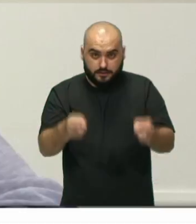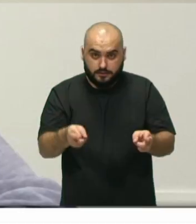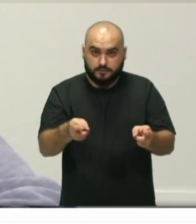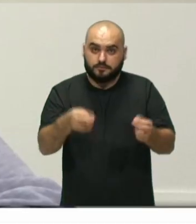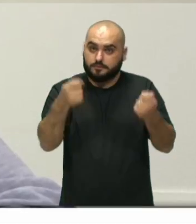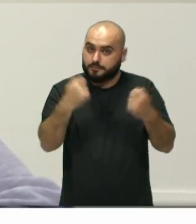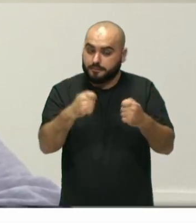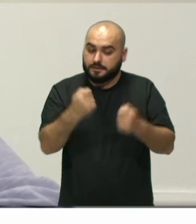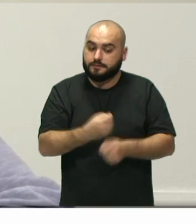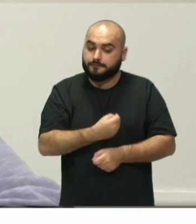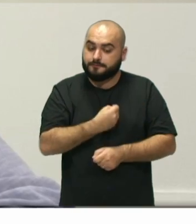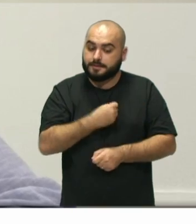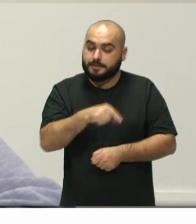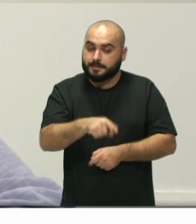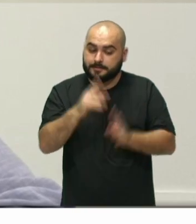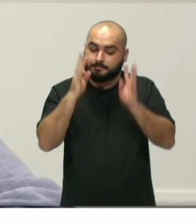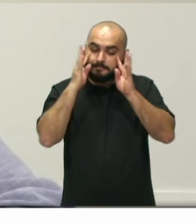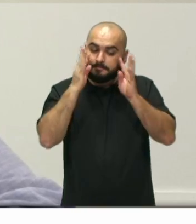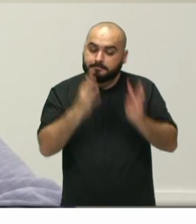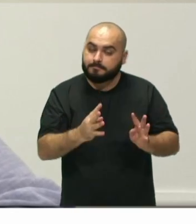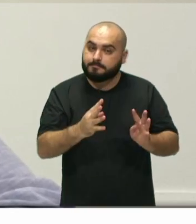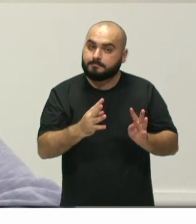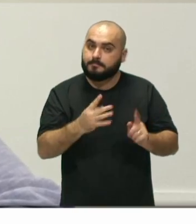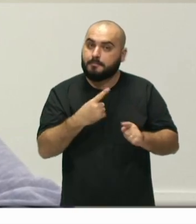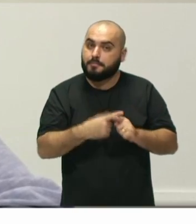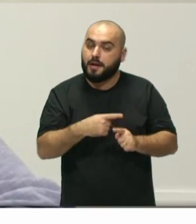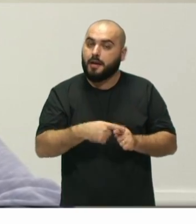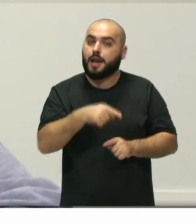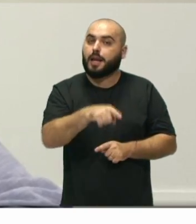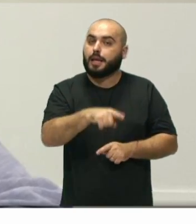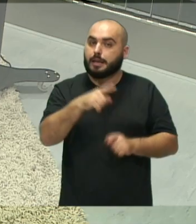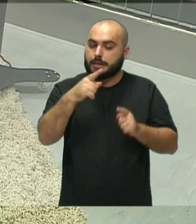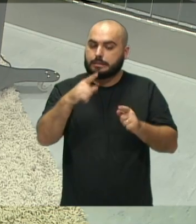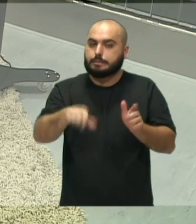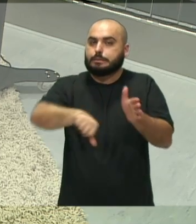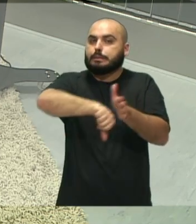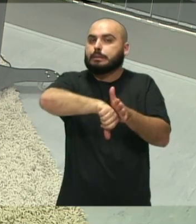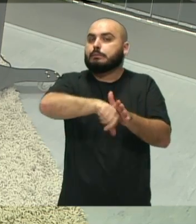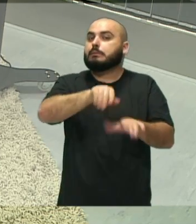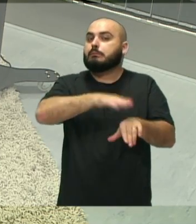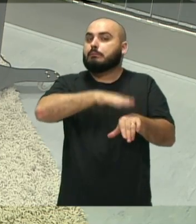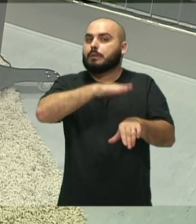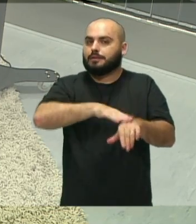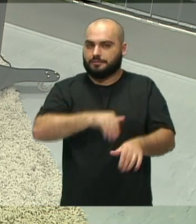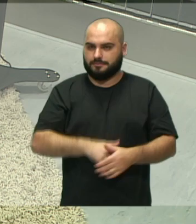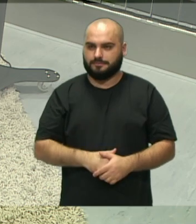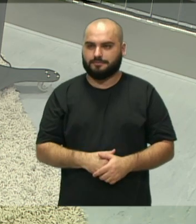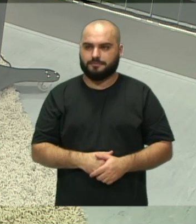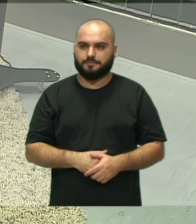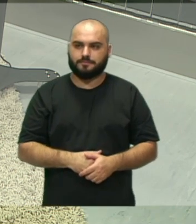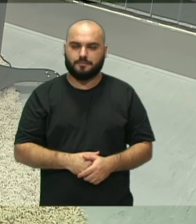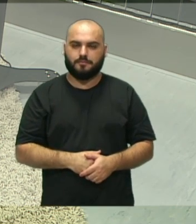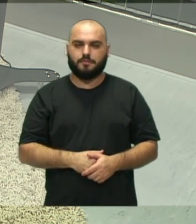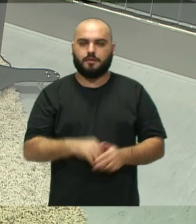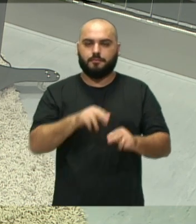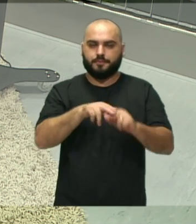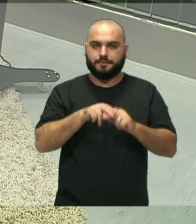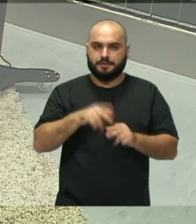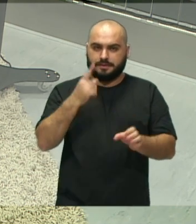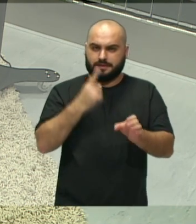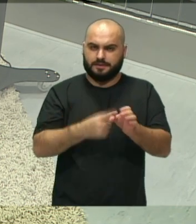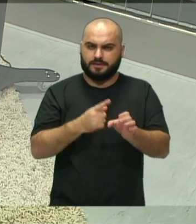estar ali mais atento à situação, porque ali tem um maior índice de criminalidade. Entende? Então, hoje, a nossa cidade ainda conta com